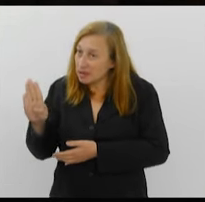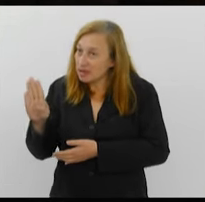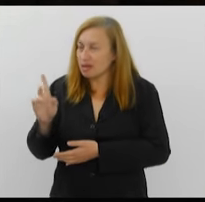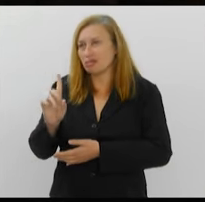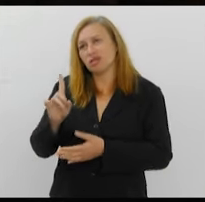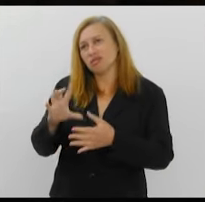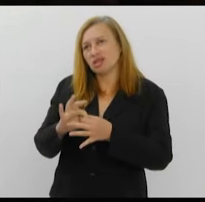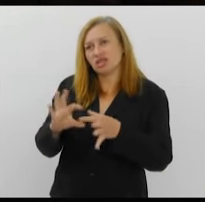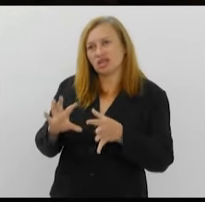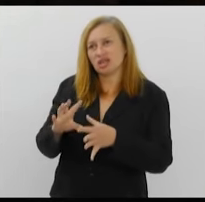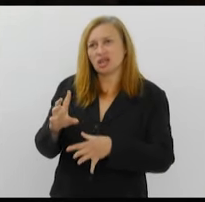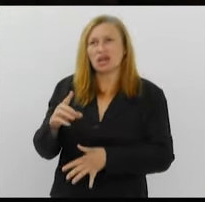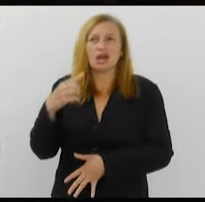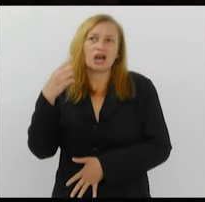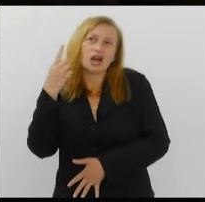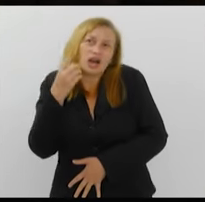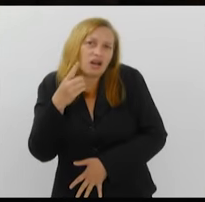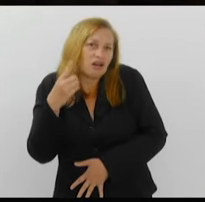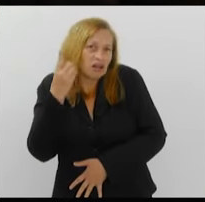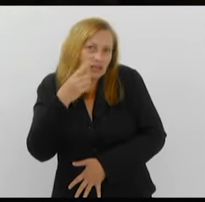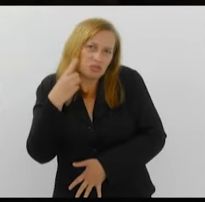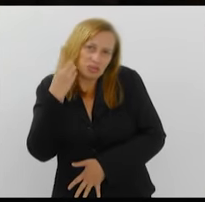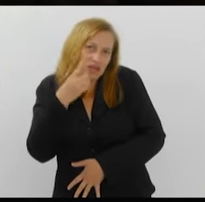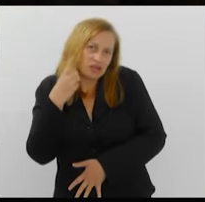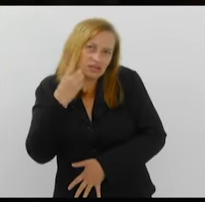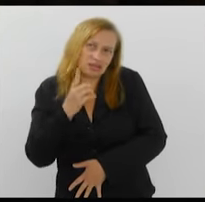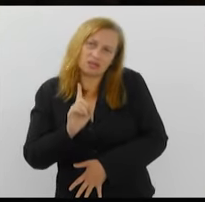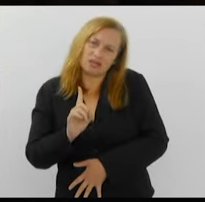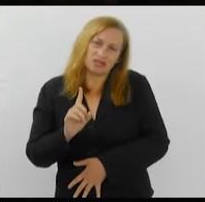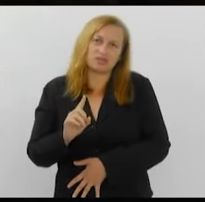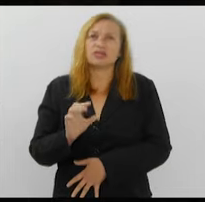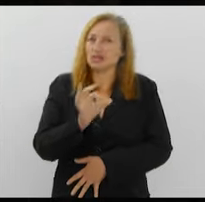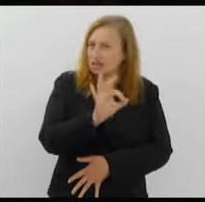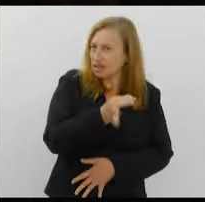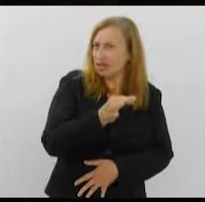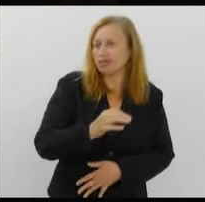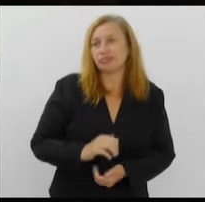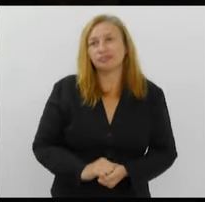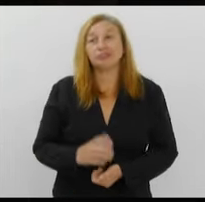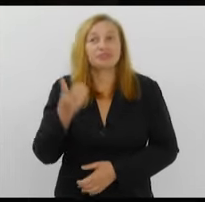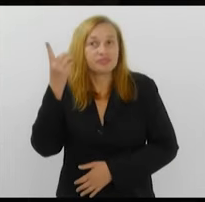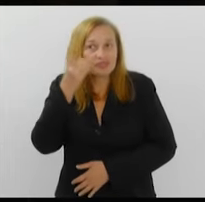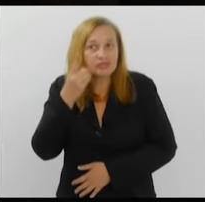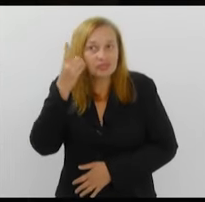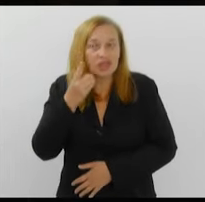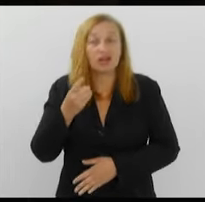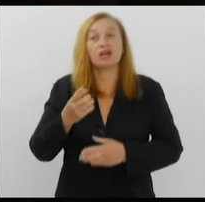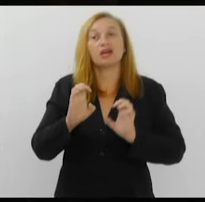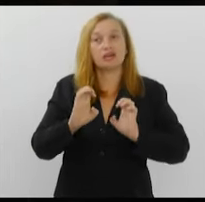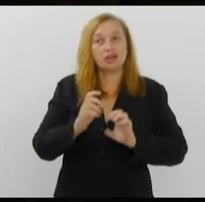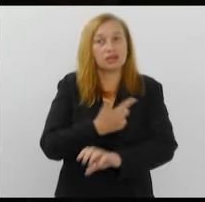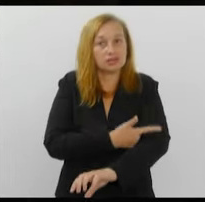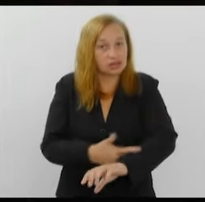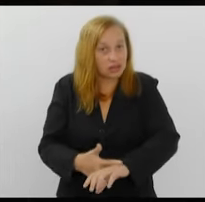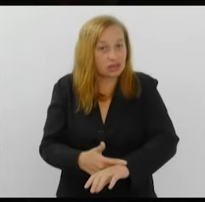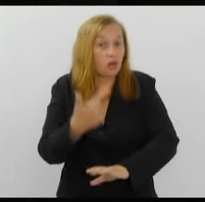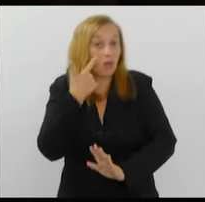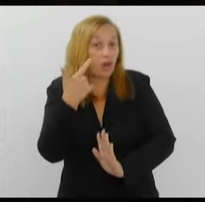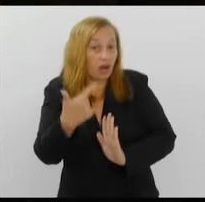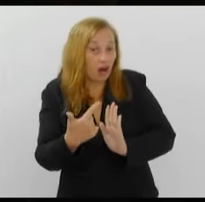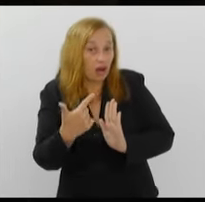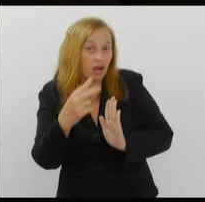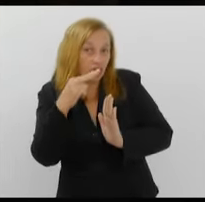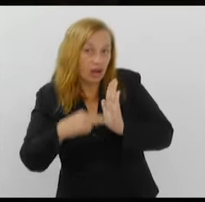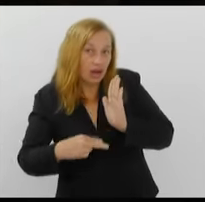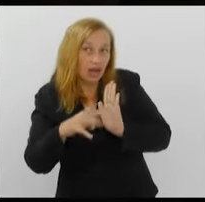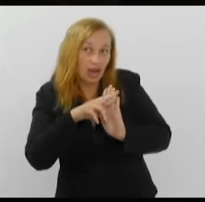deputada. Ele está correto, ele precisa organizar a parte. A deputada tem que ter mais educação e ler o regimento. Eu tenho que ceder a parte